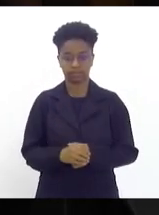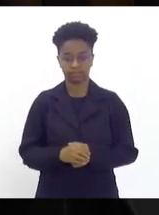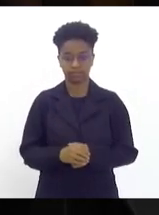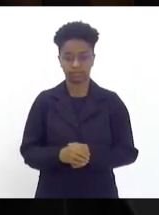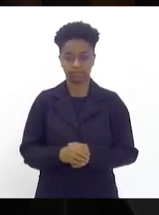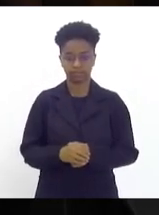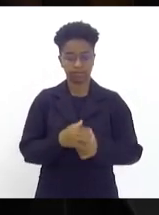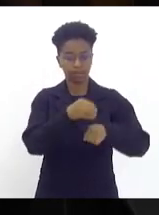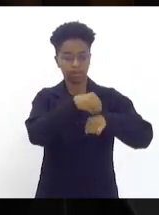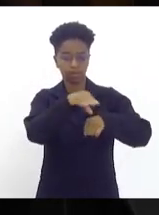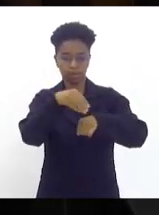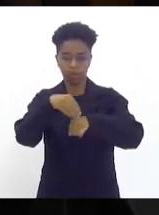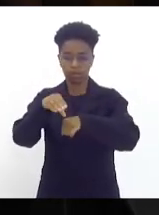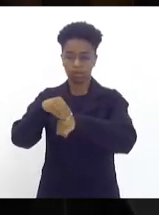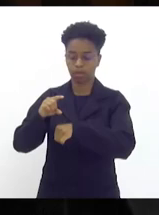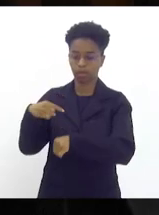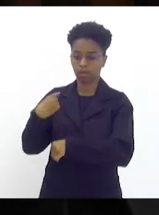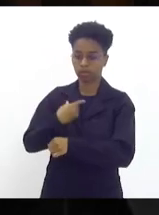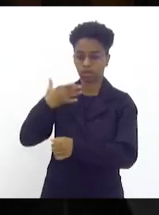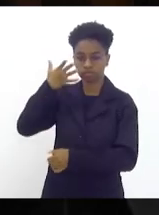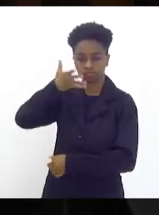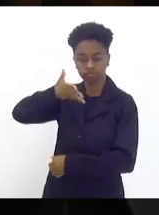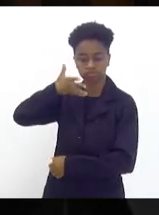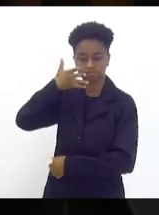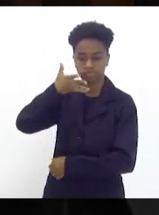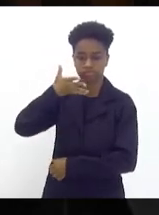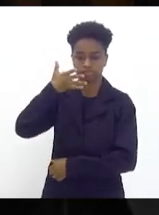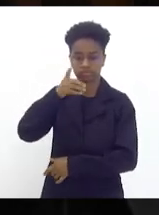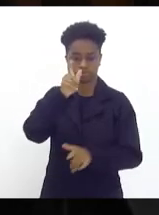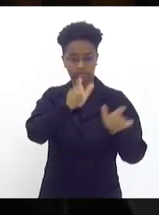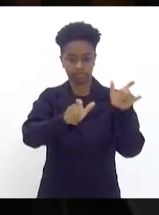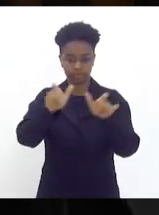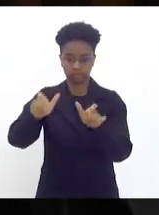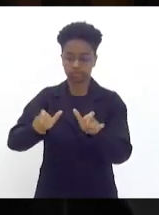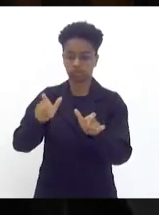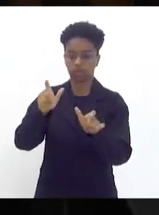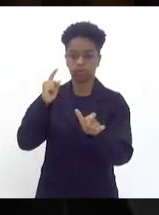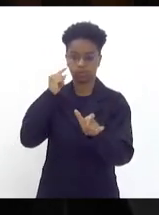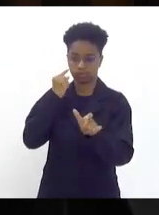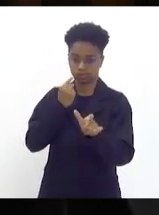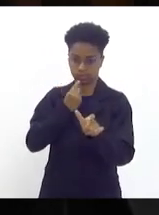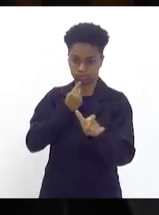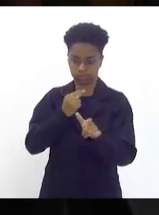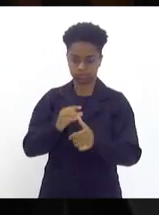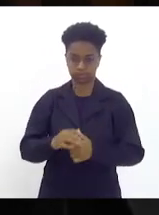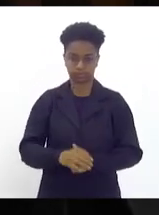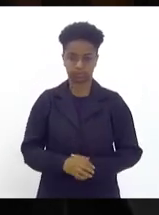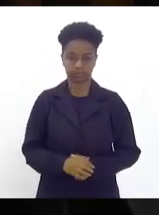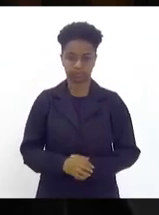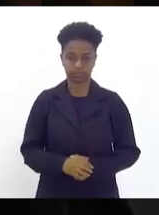que leva a nossa voz aos deficientes auditivos